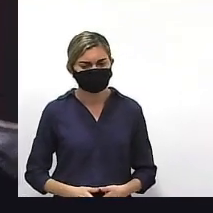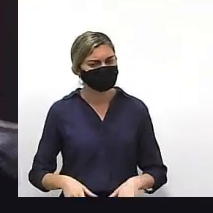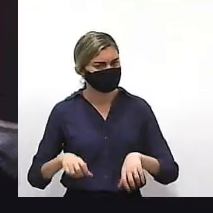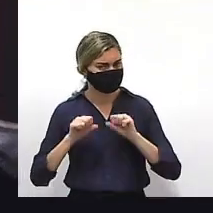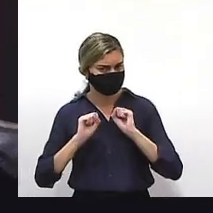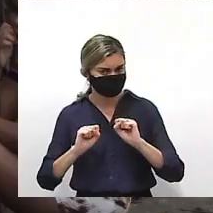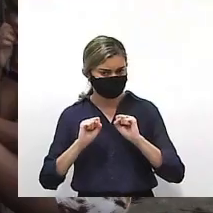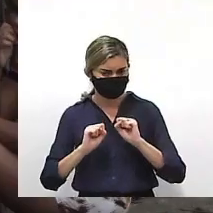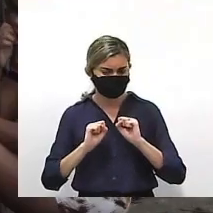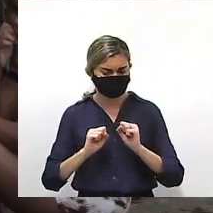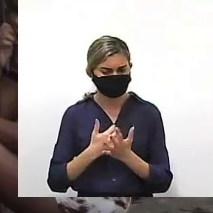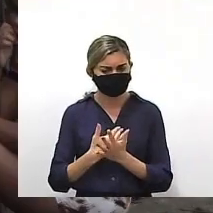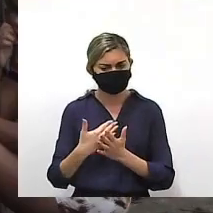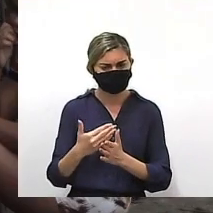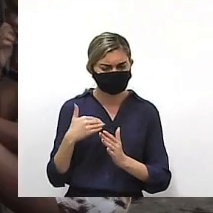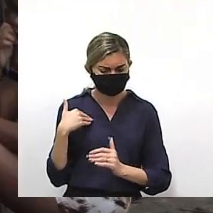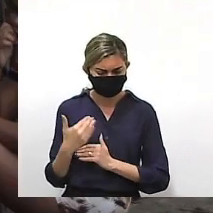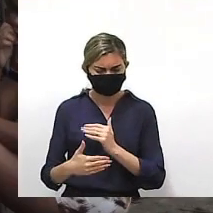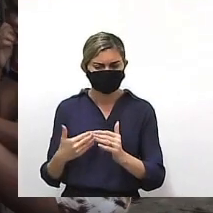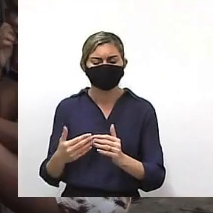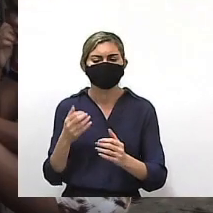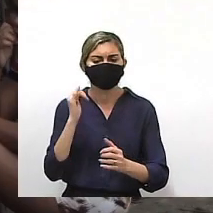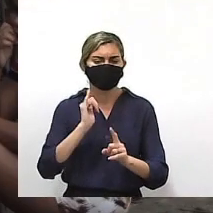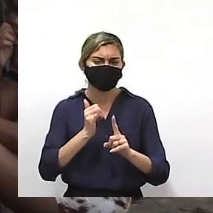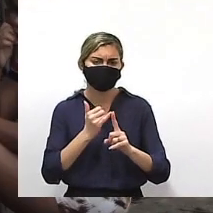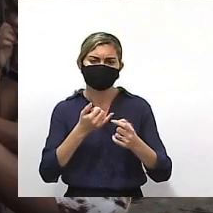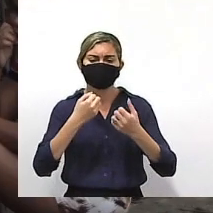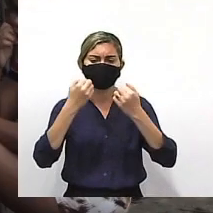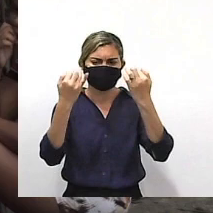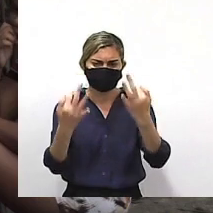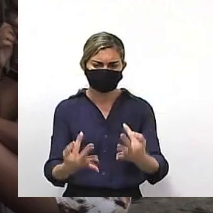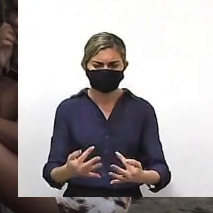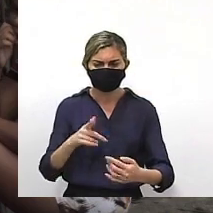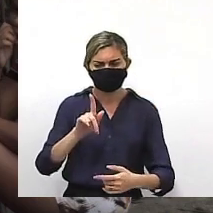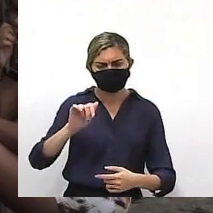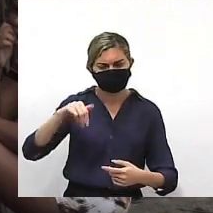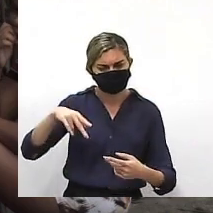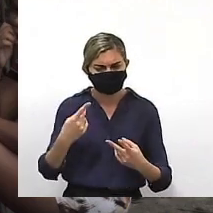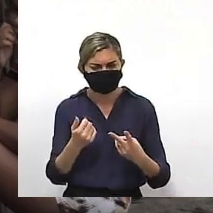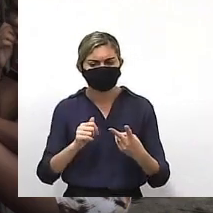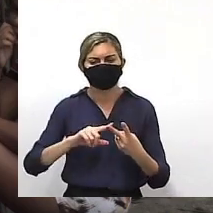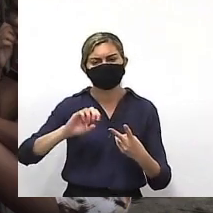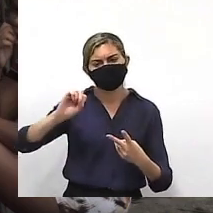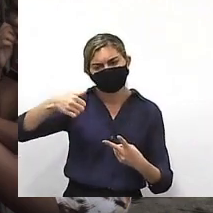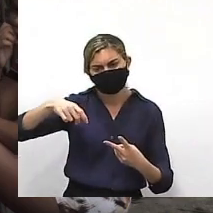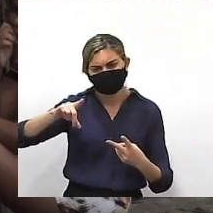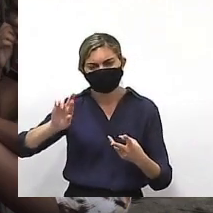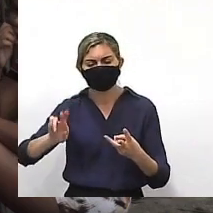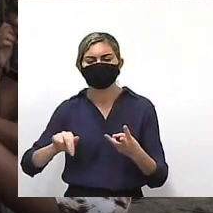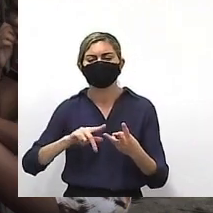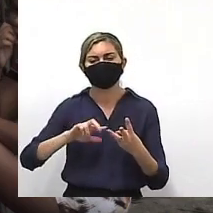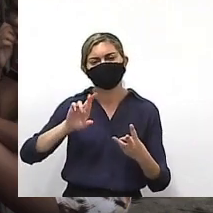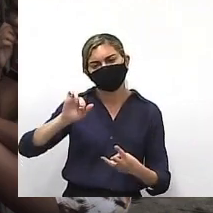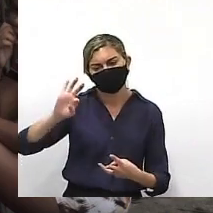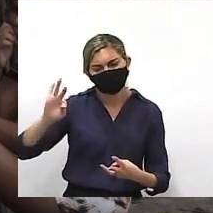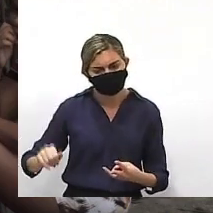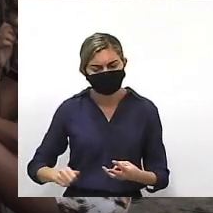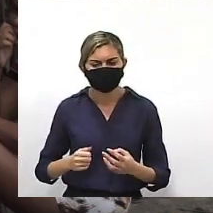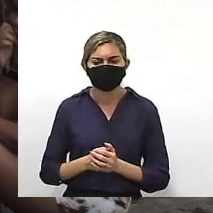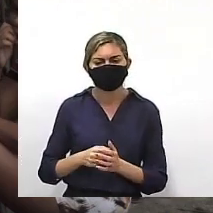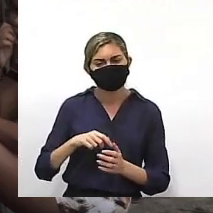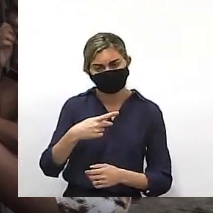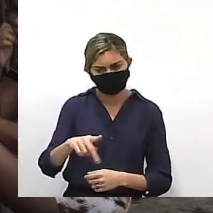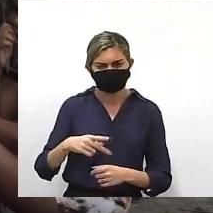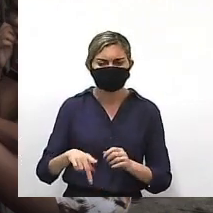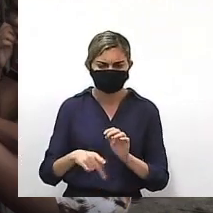Poderia estrear nosso percurso contando as histórias de Ginha, Sandra e Rita, que são